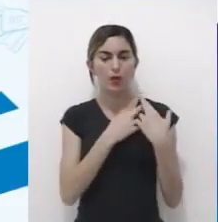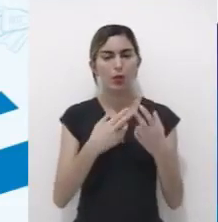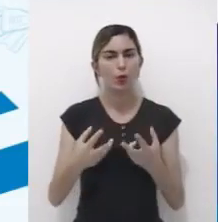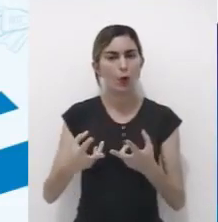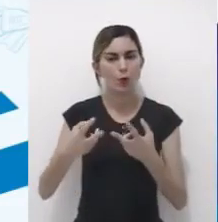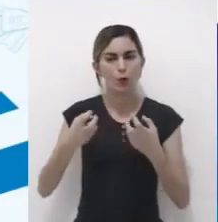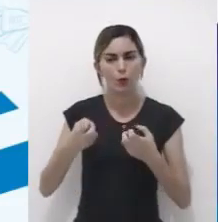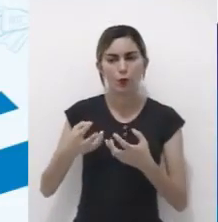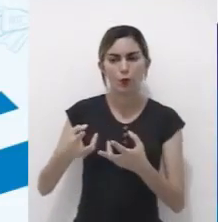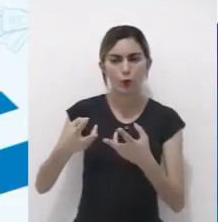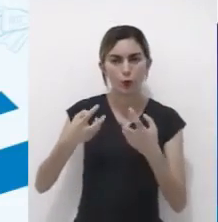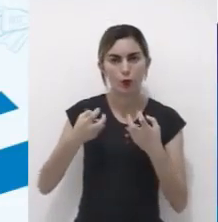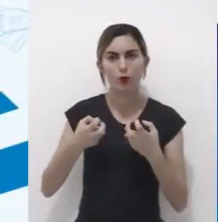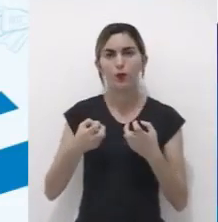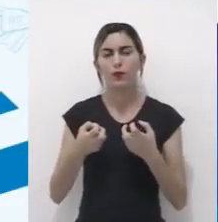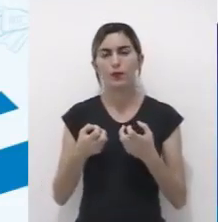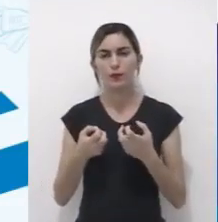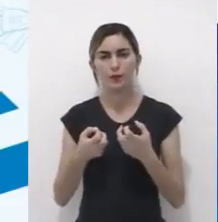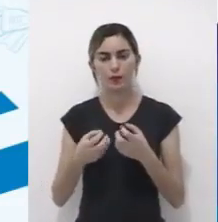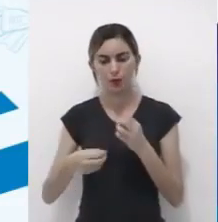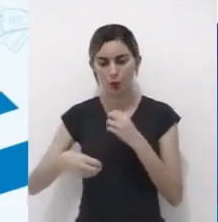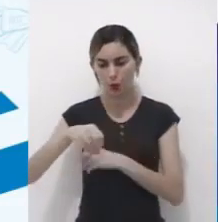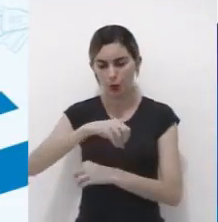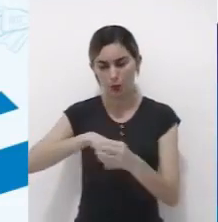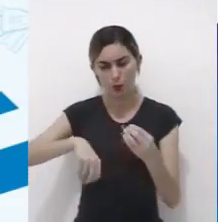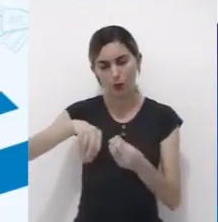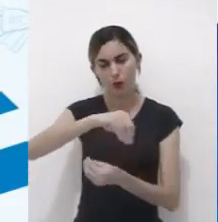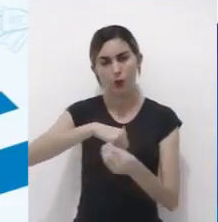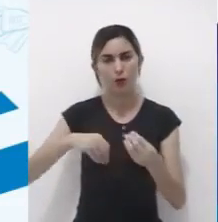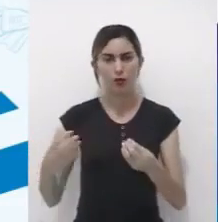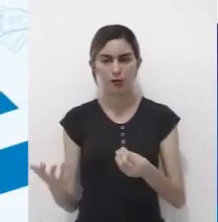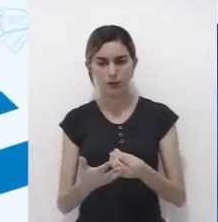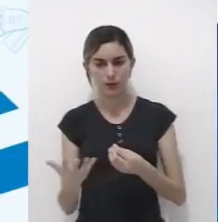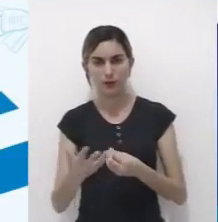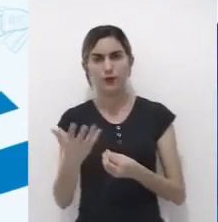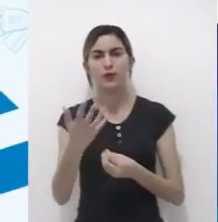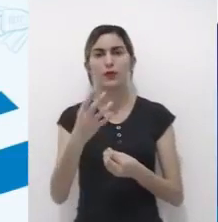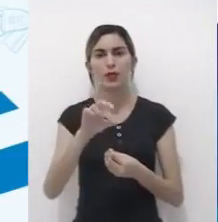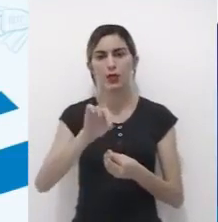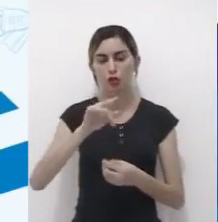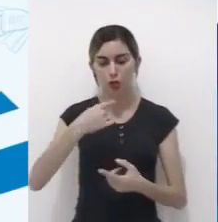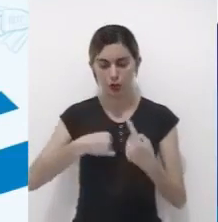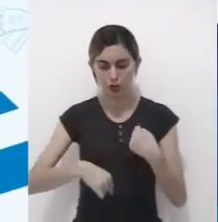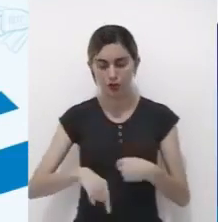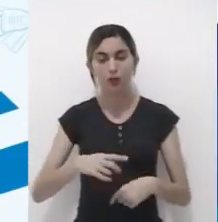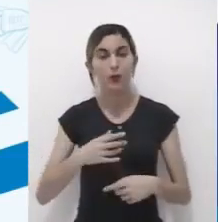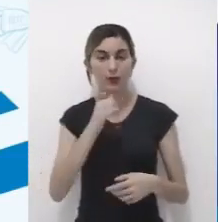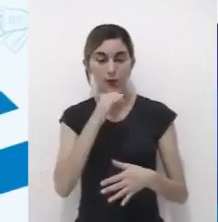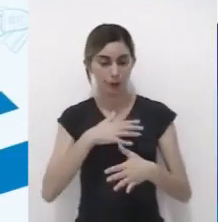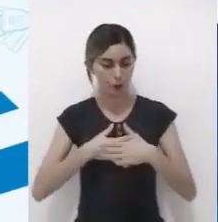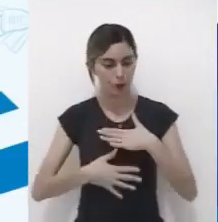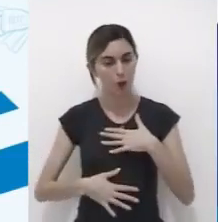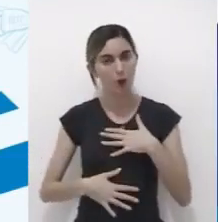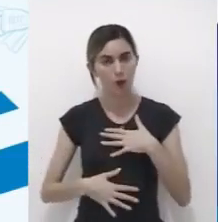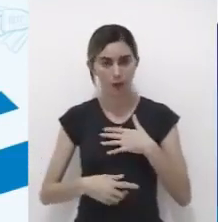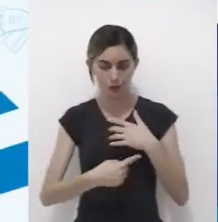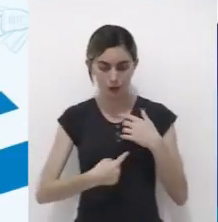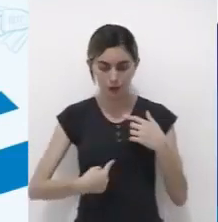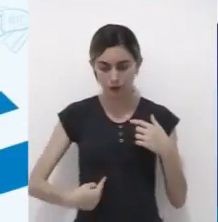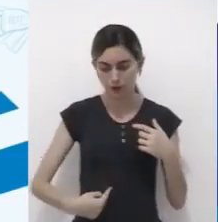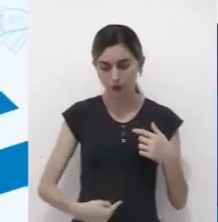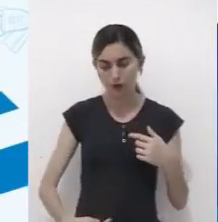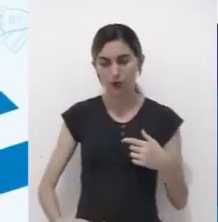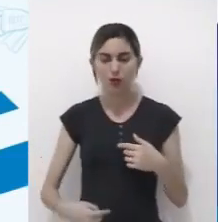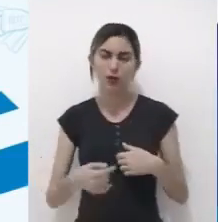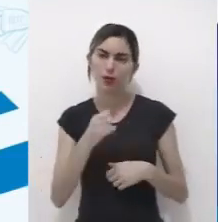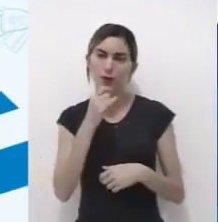funcionam como catalisadores orgânicos, né, e elas vão acelerar a digestão. Bora pensar